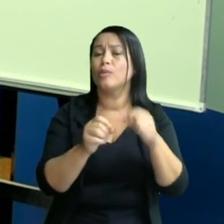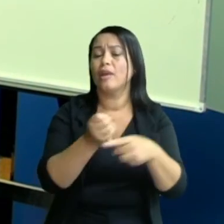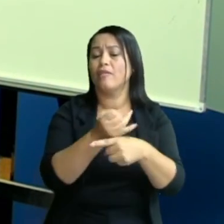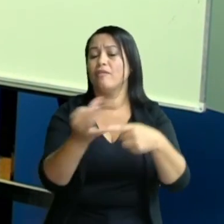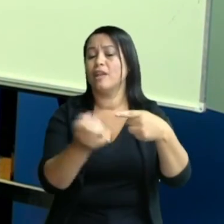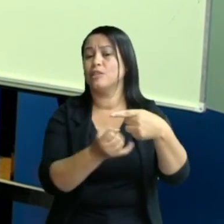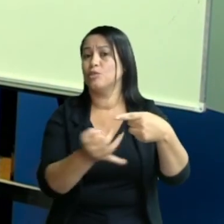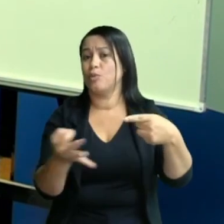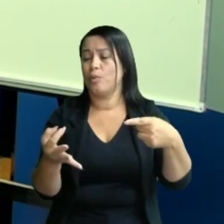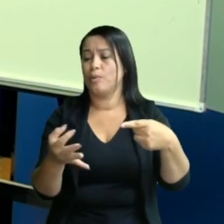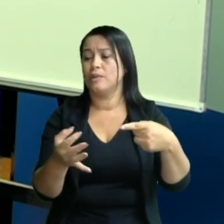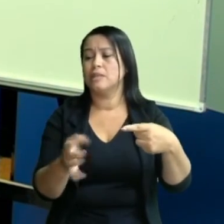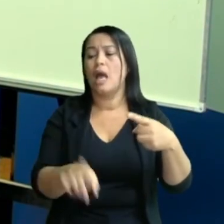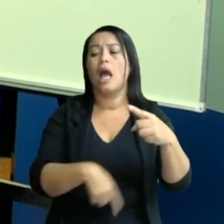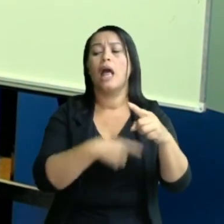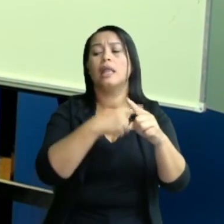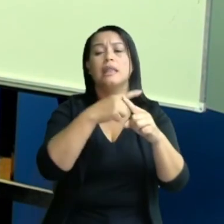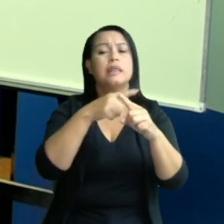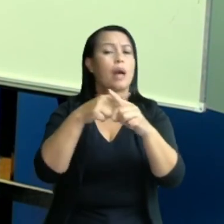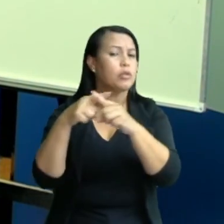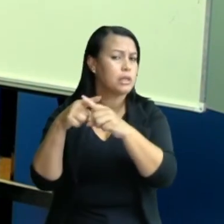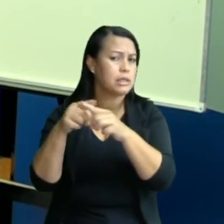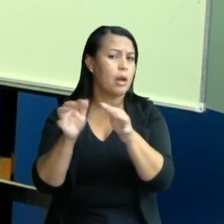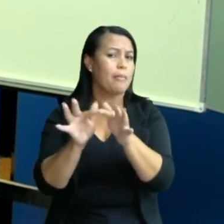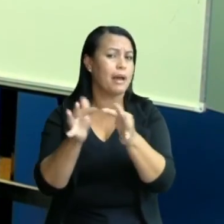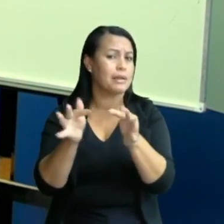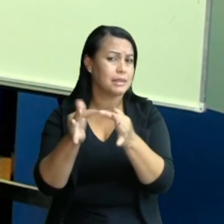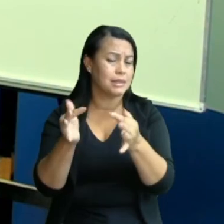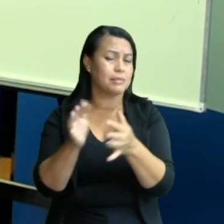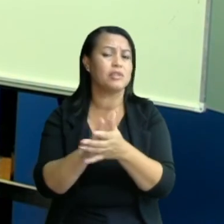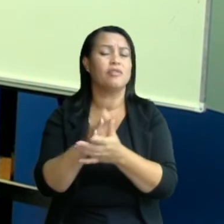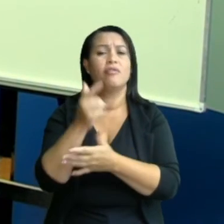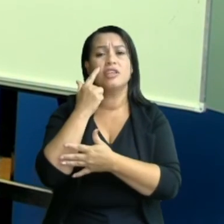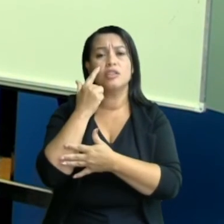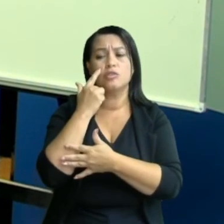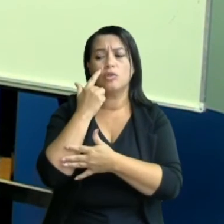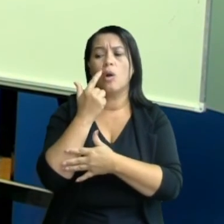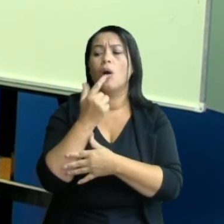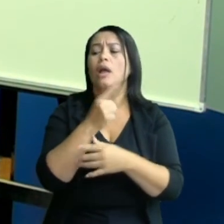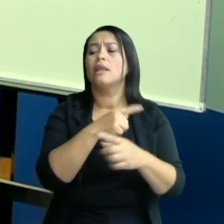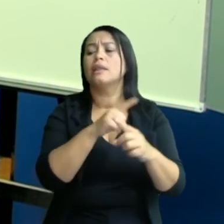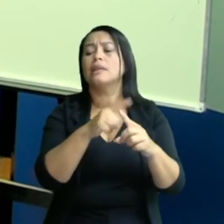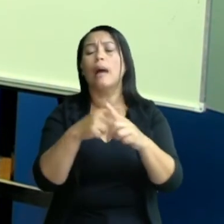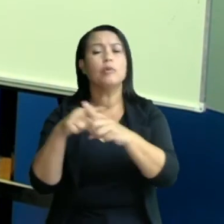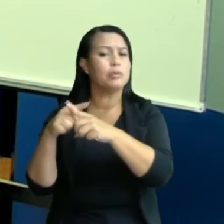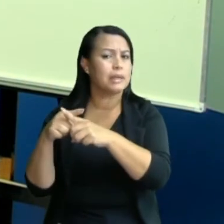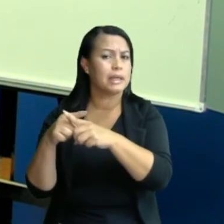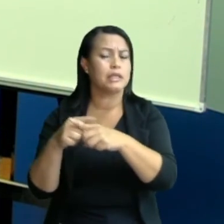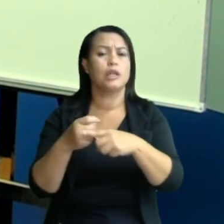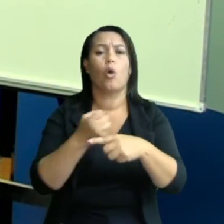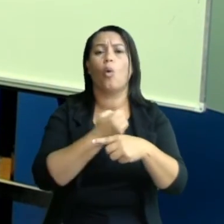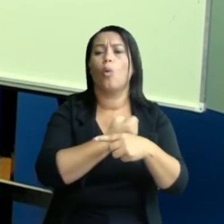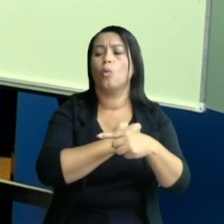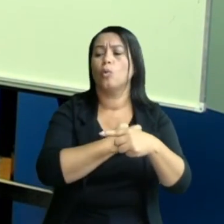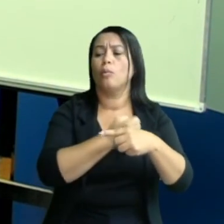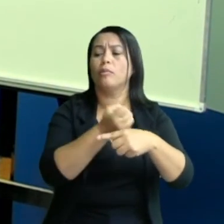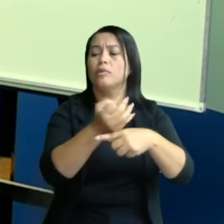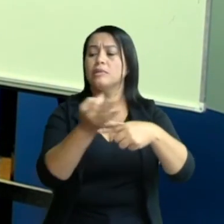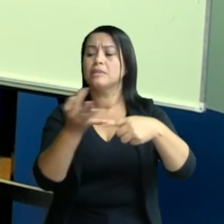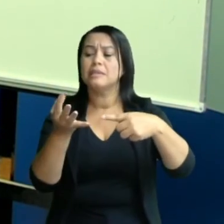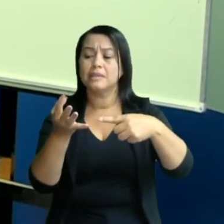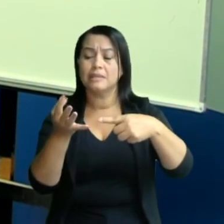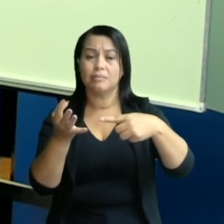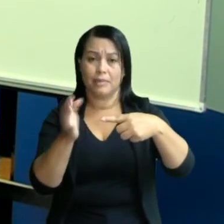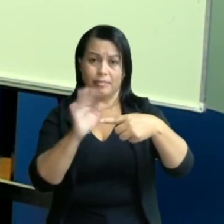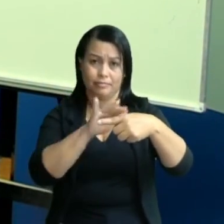tá certo? Na multiplicação é mais simples. Então, na multiplicação, o número de cima multiplica o de cima,